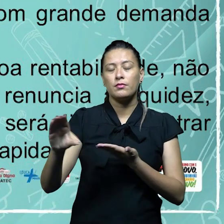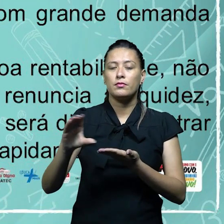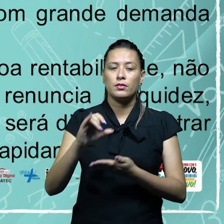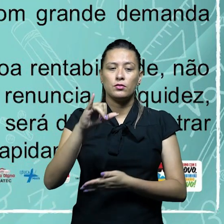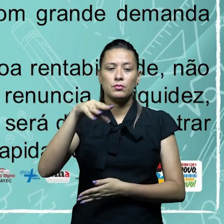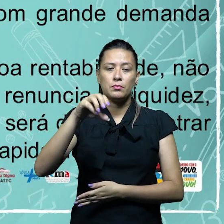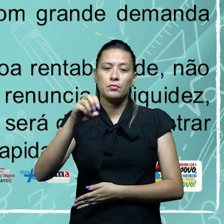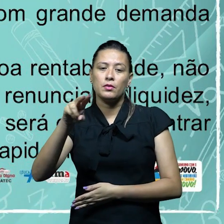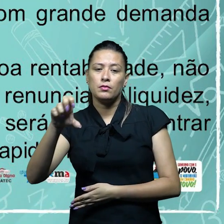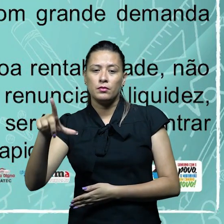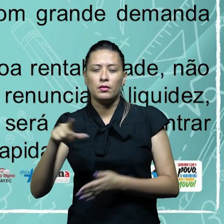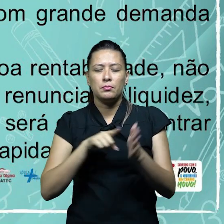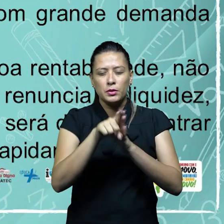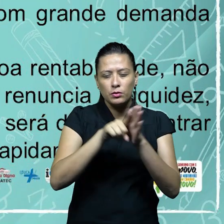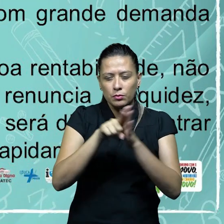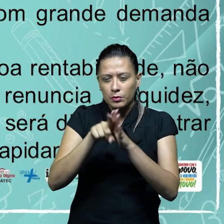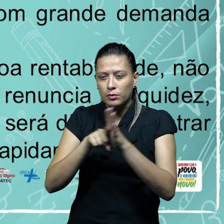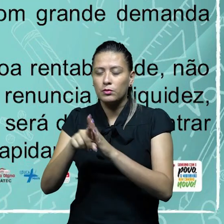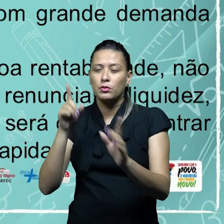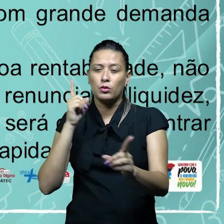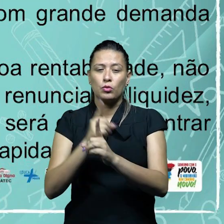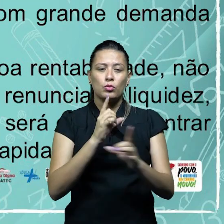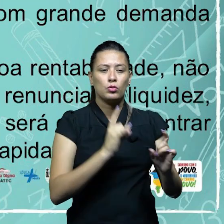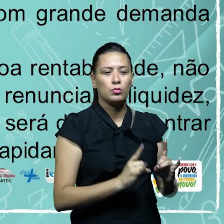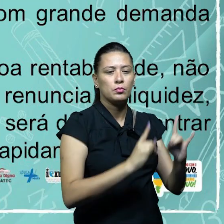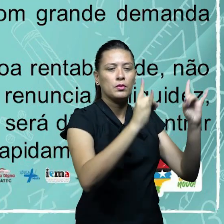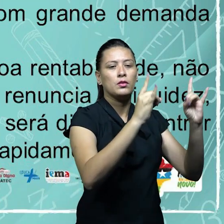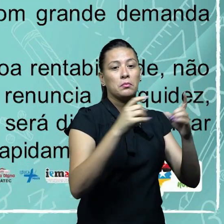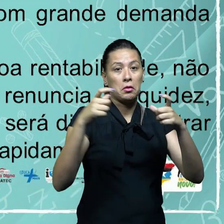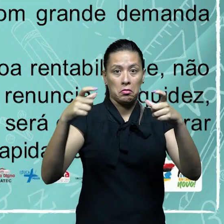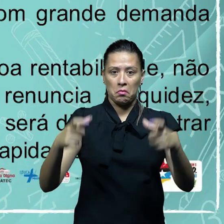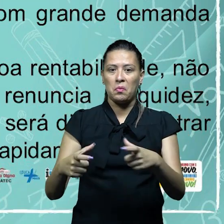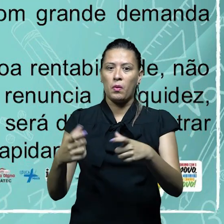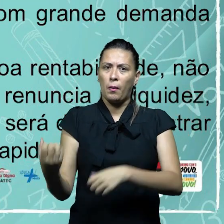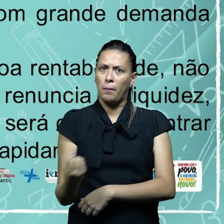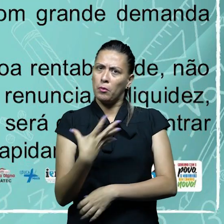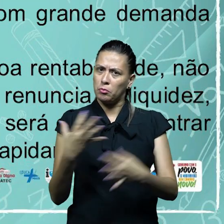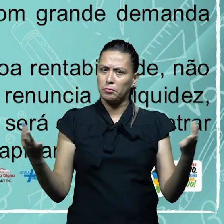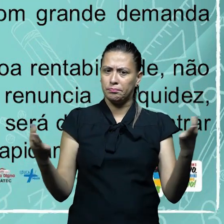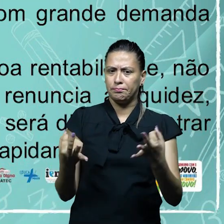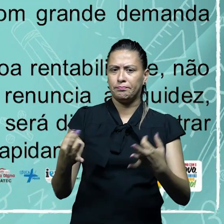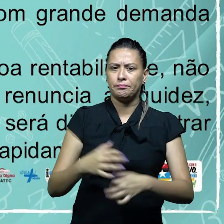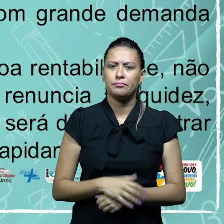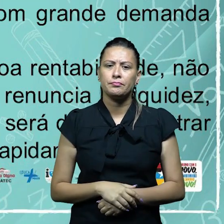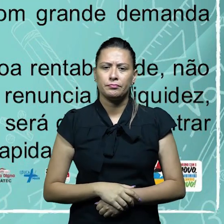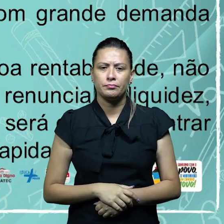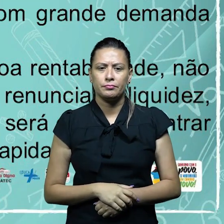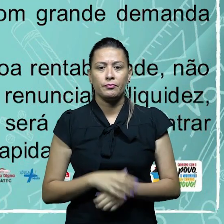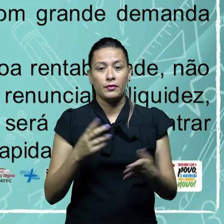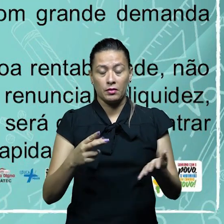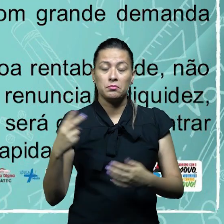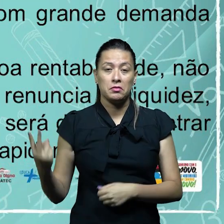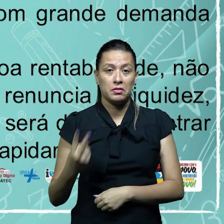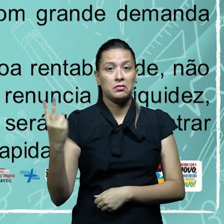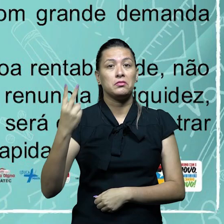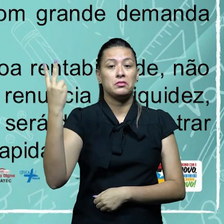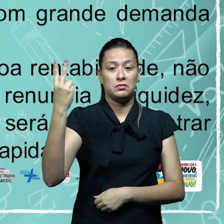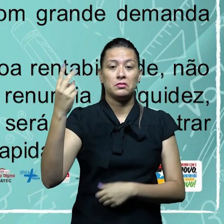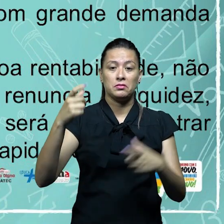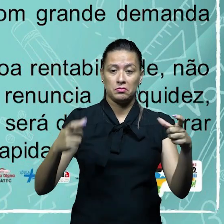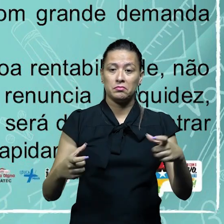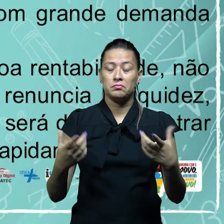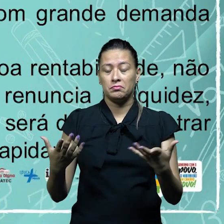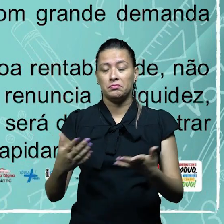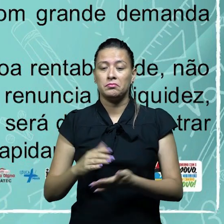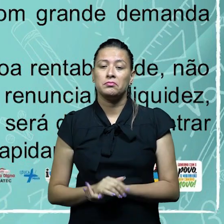vai valorizar com o tempo, e com grande demanda de aluguel, ou seja, tem muita procura por ele para ser alugado, certinho? Para o investimento